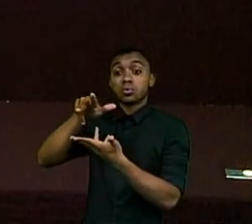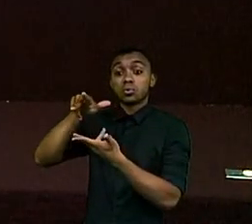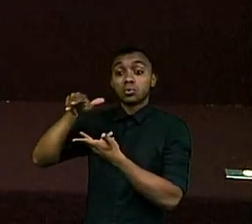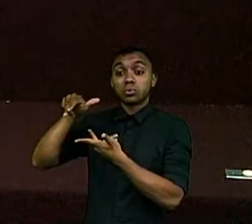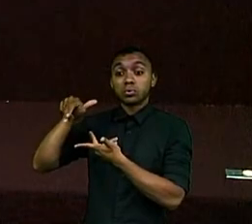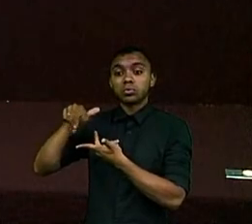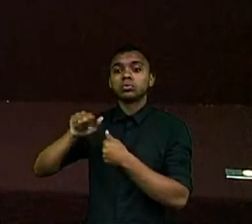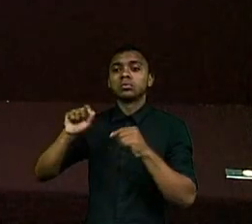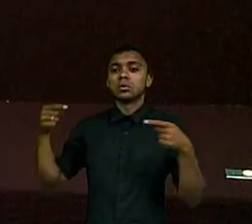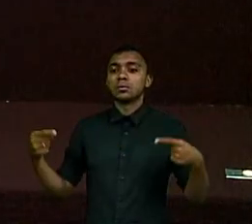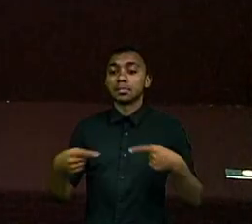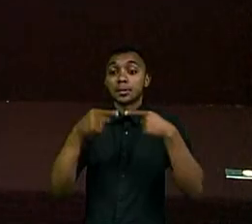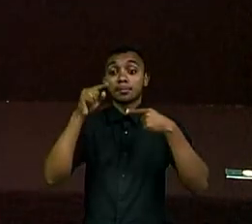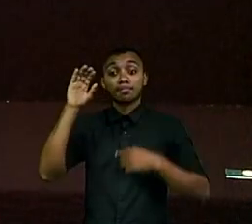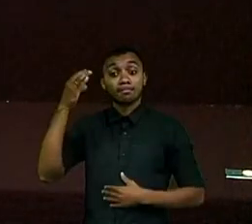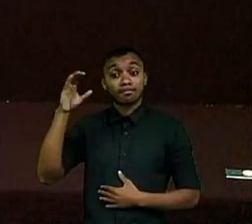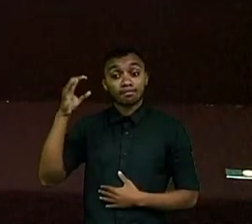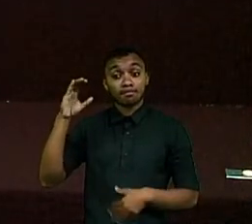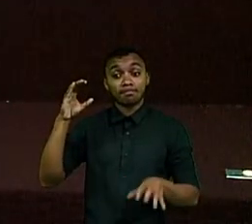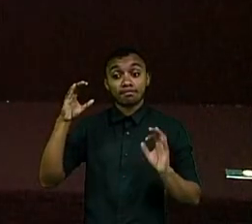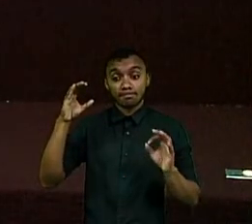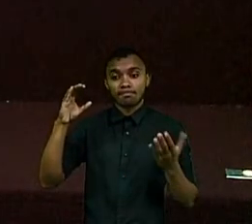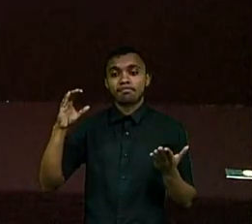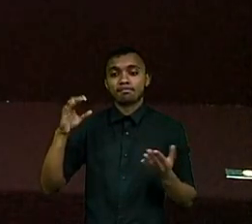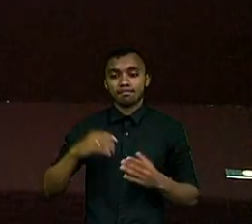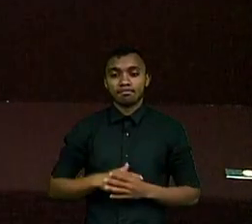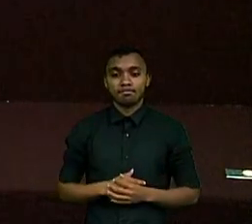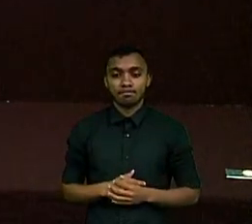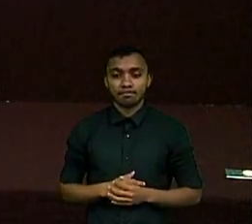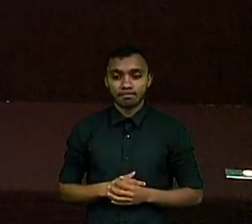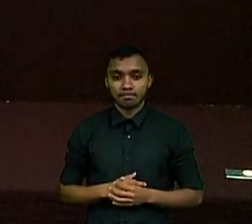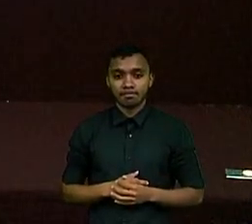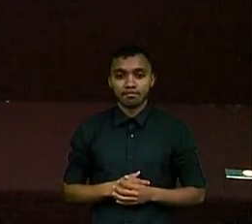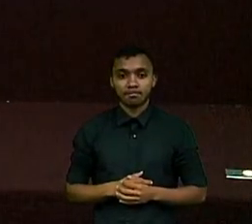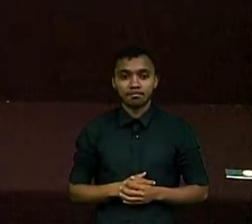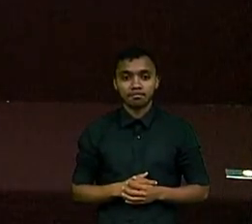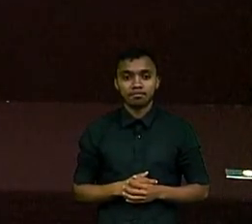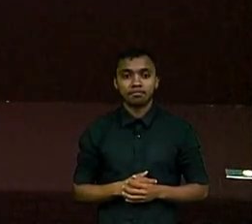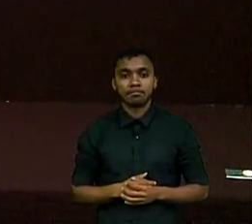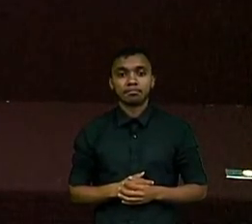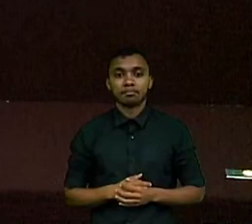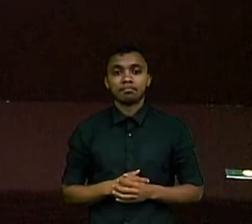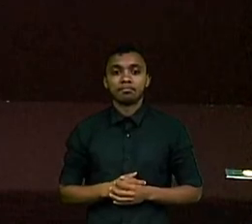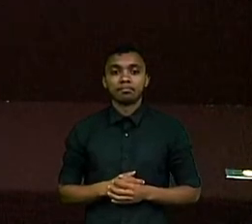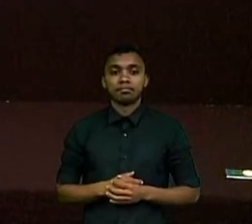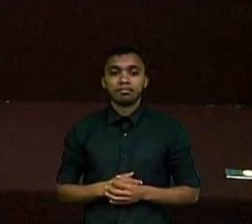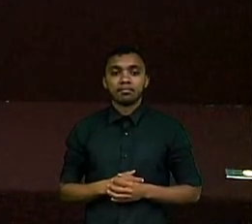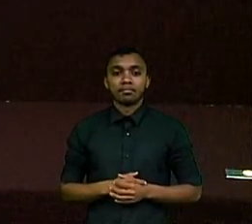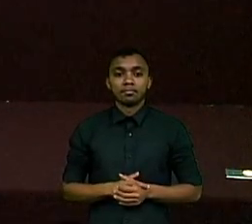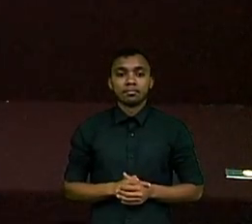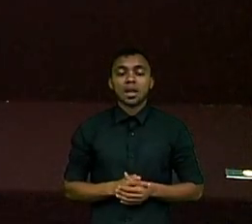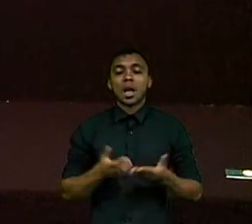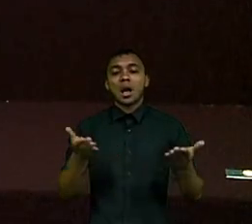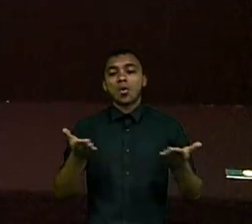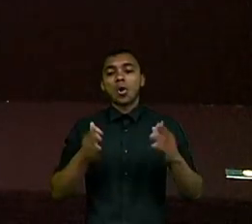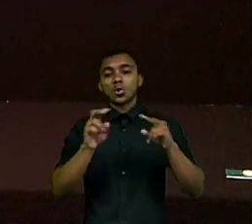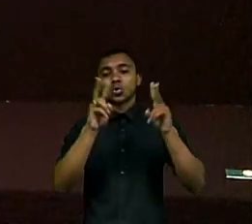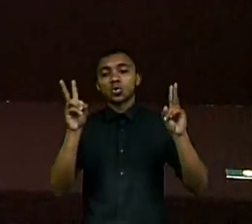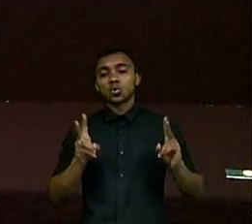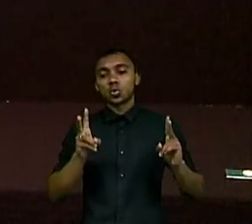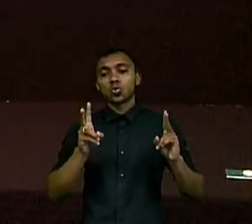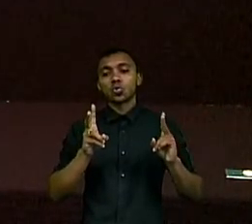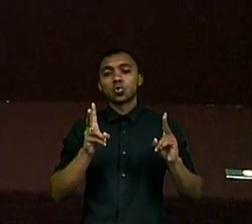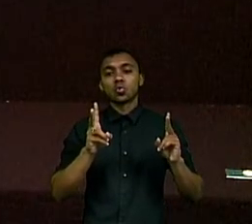científicas agora as explicações místicas místicas religiosas não